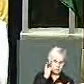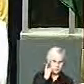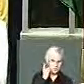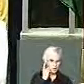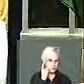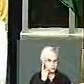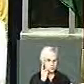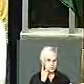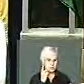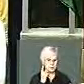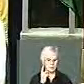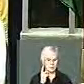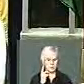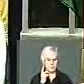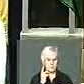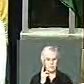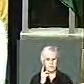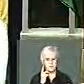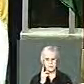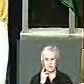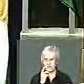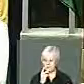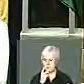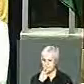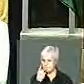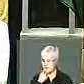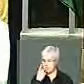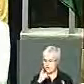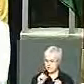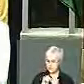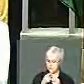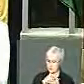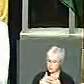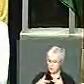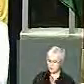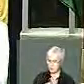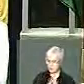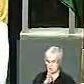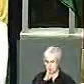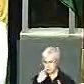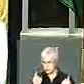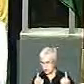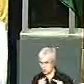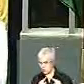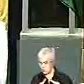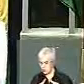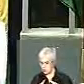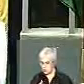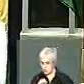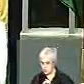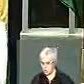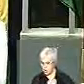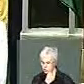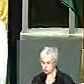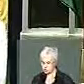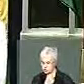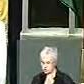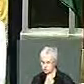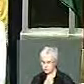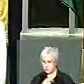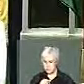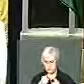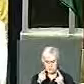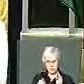ainda que na soberania dos seus mandatos, atos de intolerância, de incitação ao ódio, sem que ele próprio